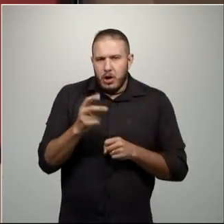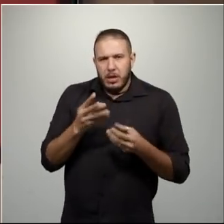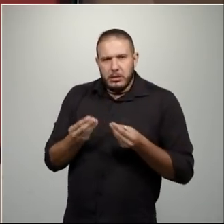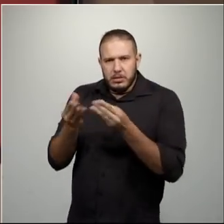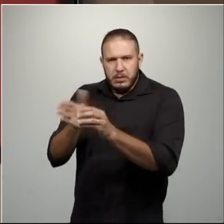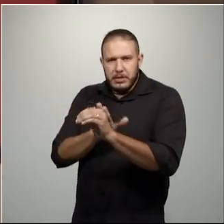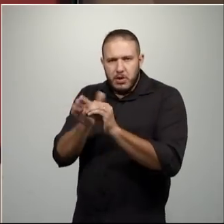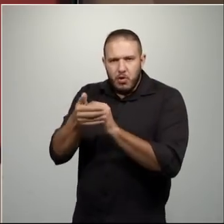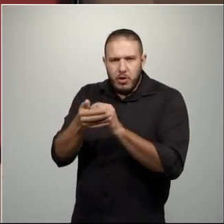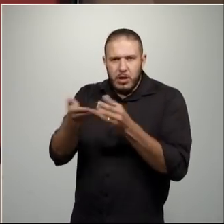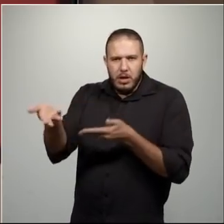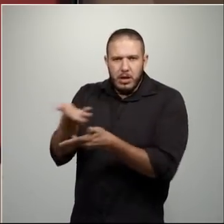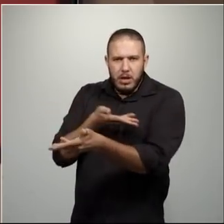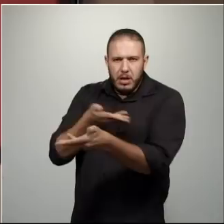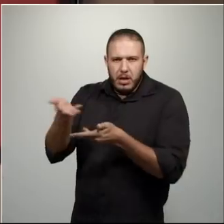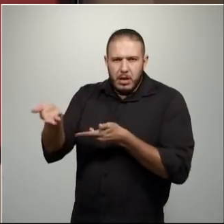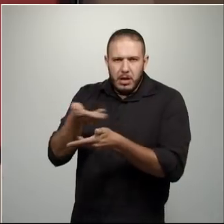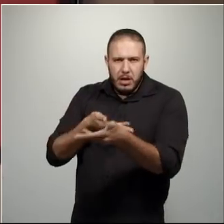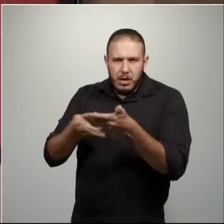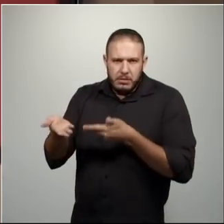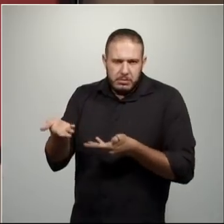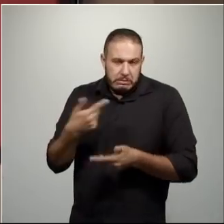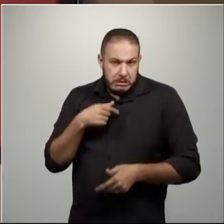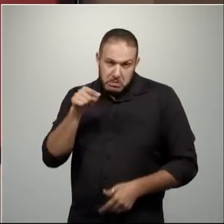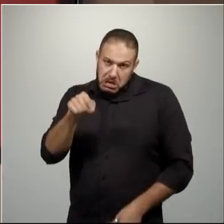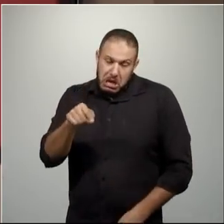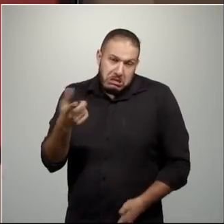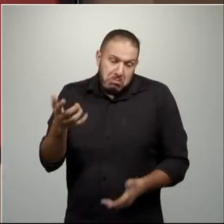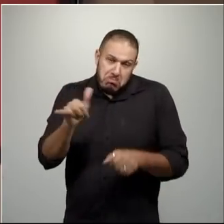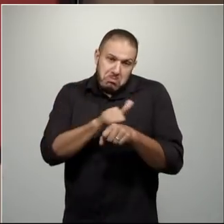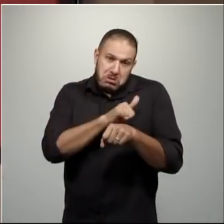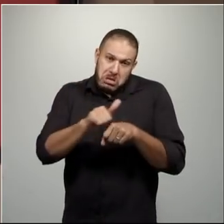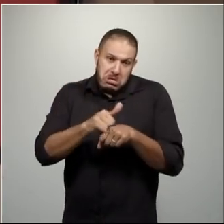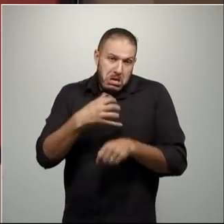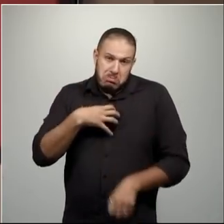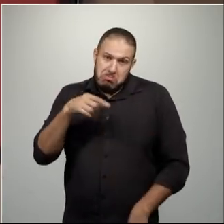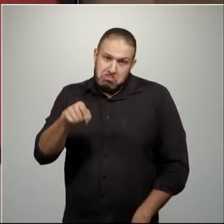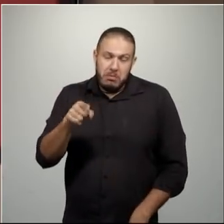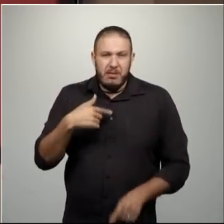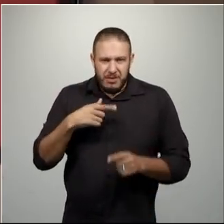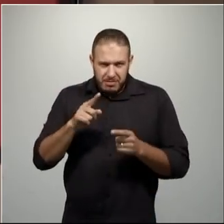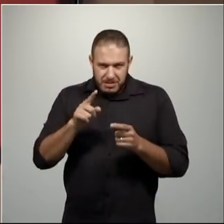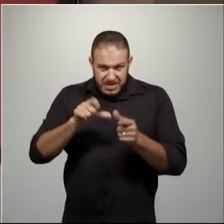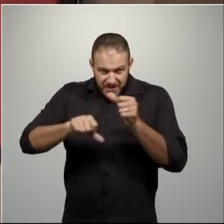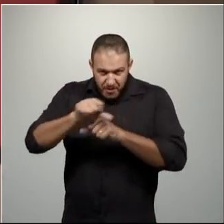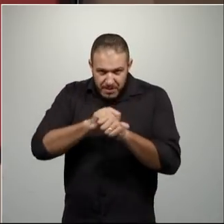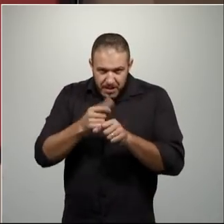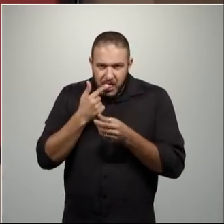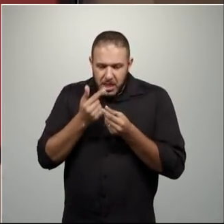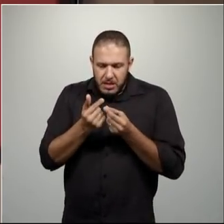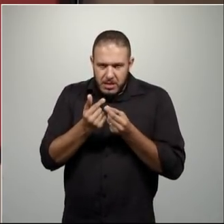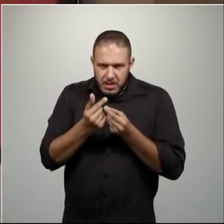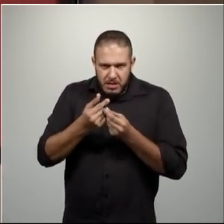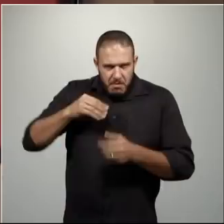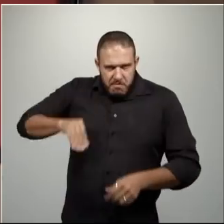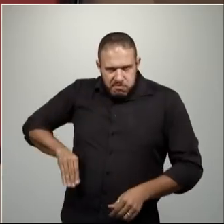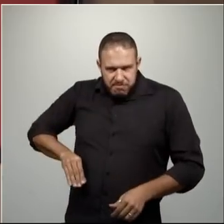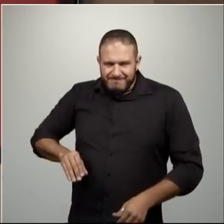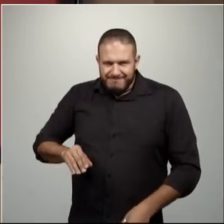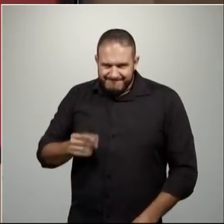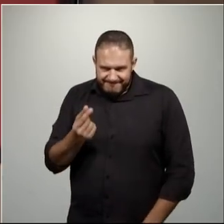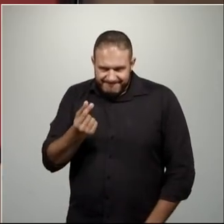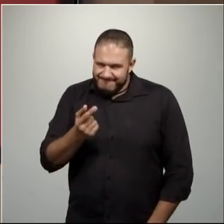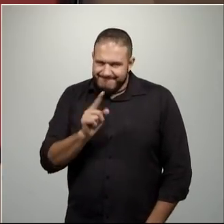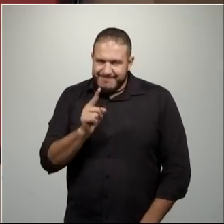o serviço correspondente então essa é uma possibilidade agora transformar em cash é um pouquinho mais